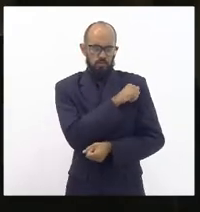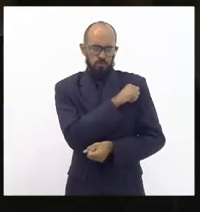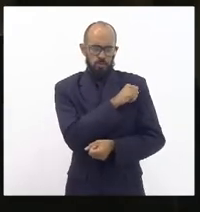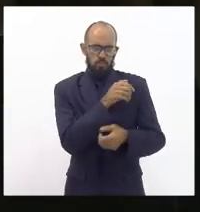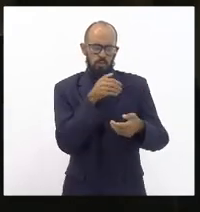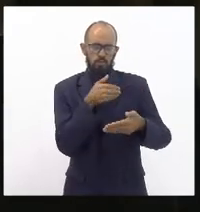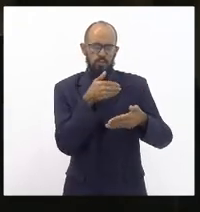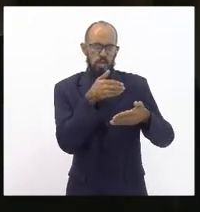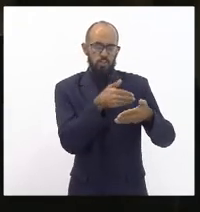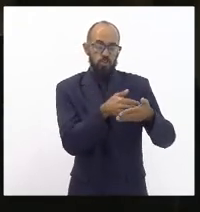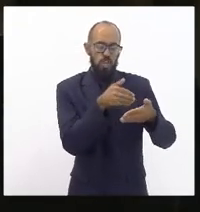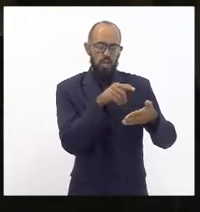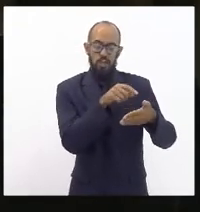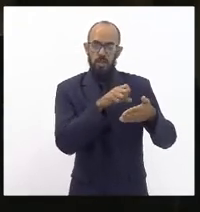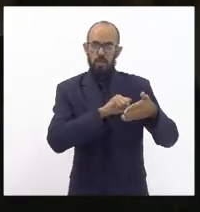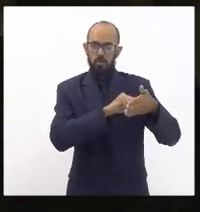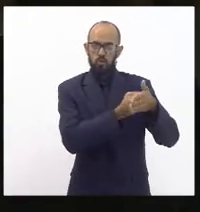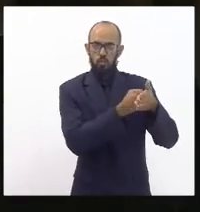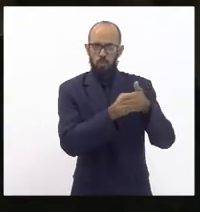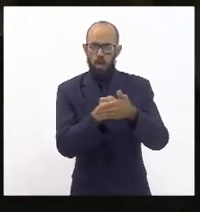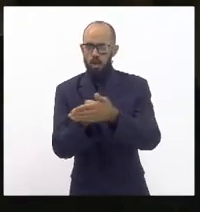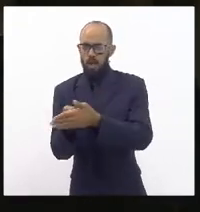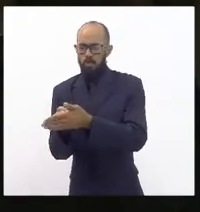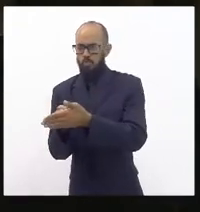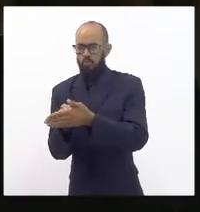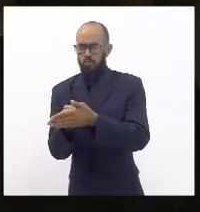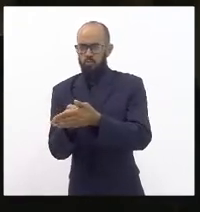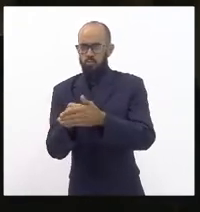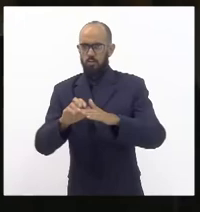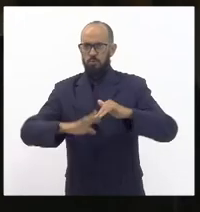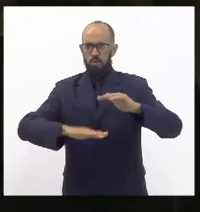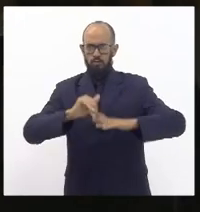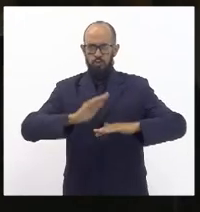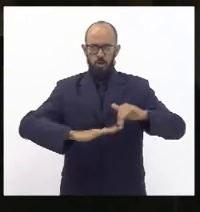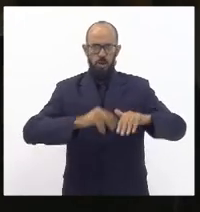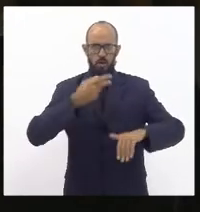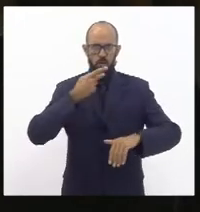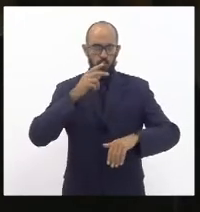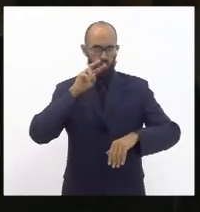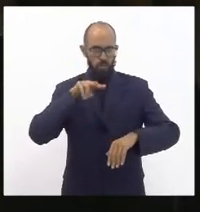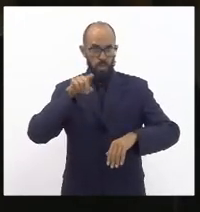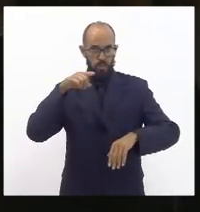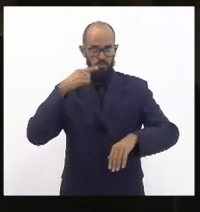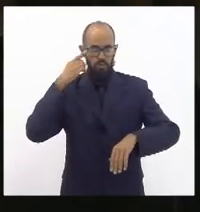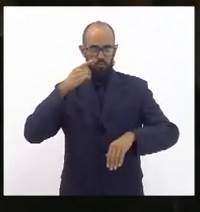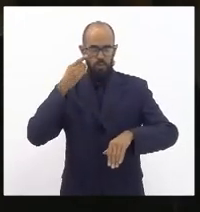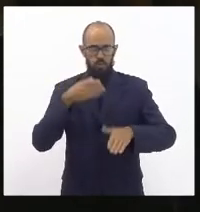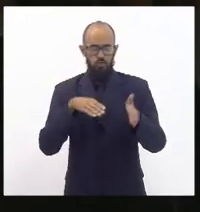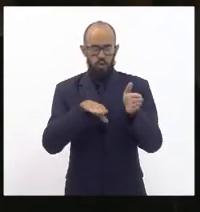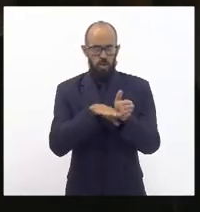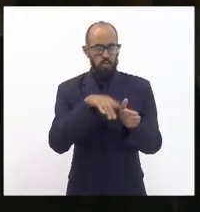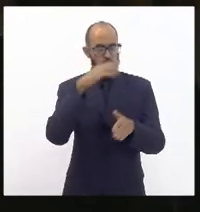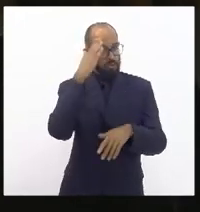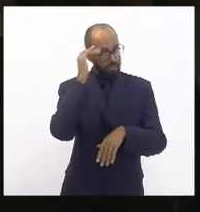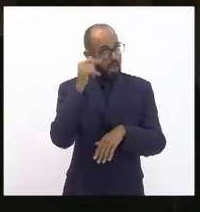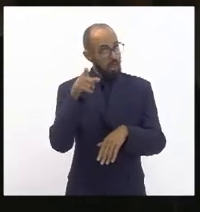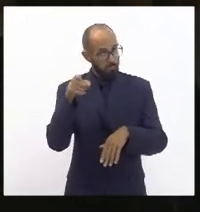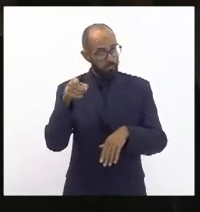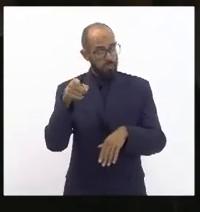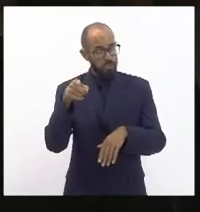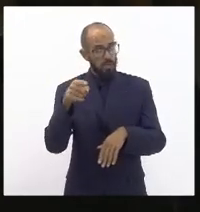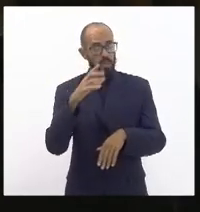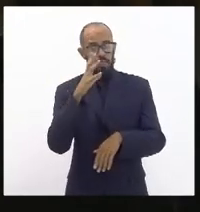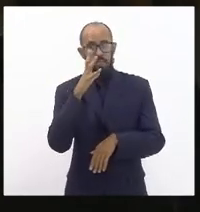a porta você já encontra tudo trancado E aí a profissional que ver que você a deputada está ali sabe o que você foi fazer